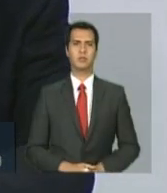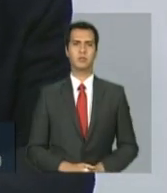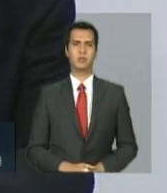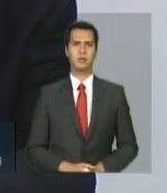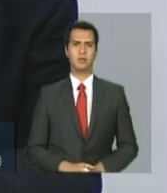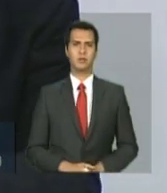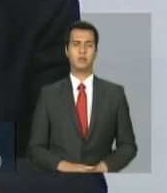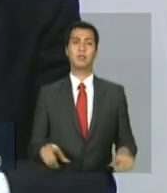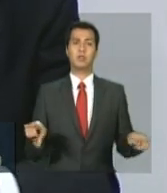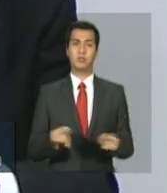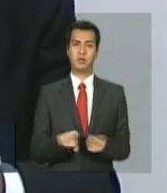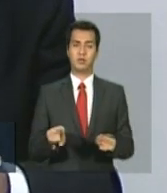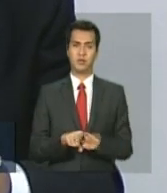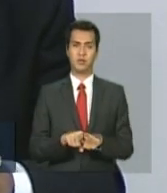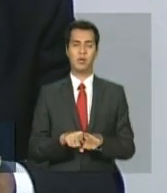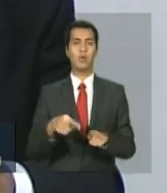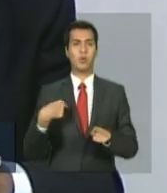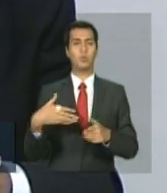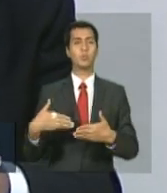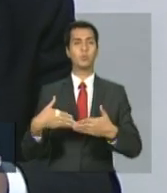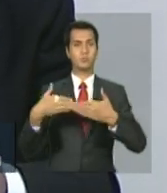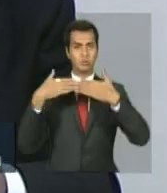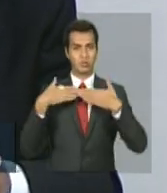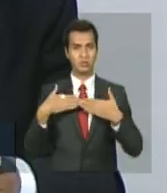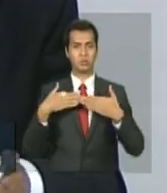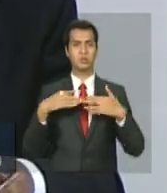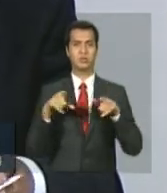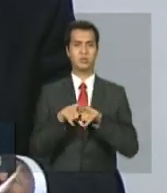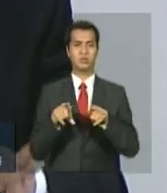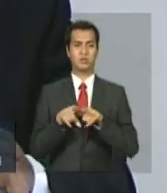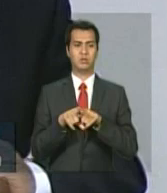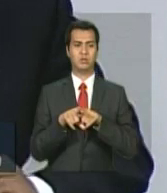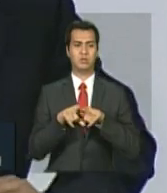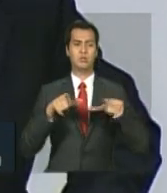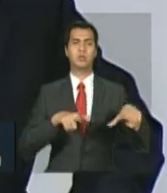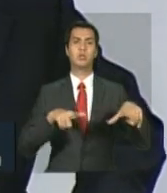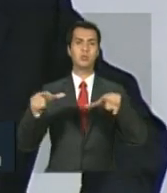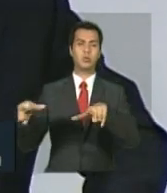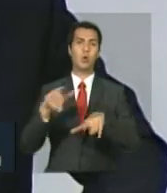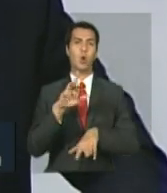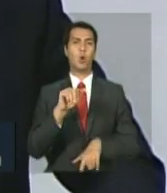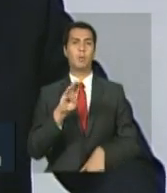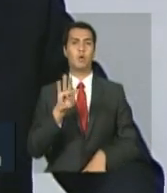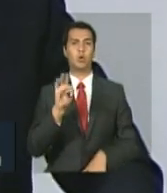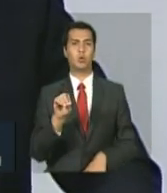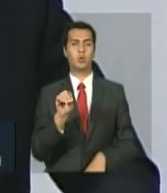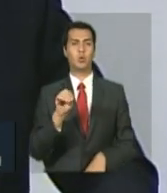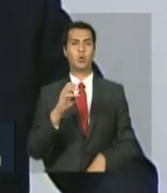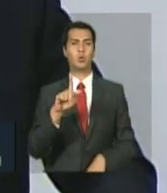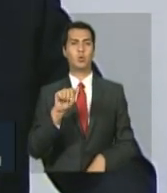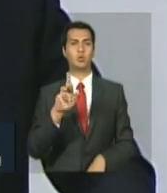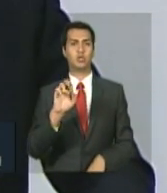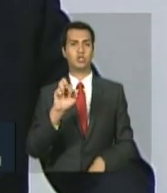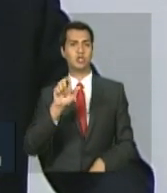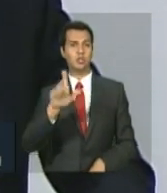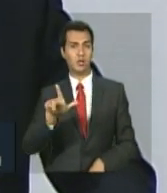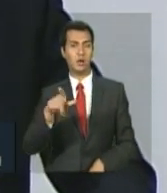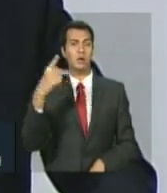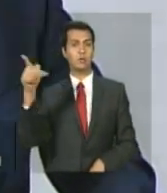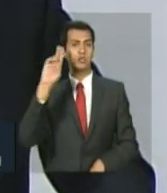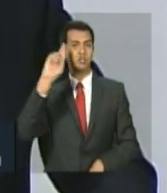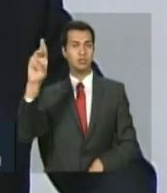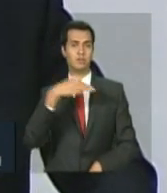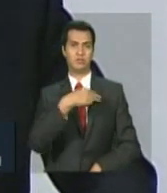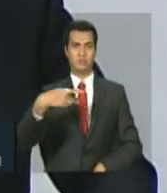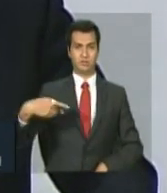de impetrar um pedido em nome do senhor Roberto Monteiro Gugel dos Santos, solicitando ao Ministério Público